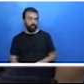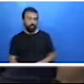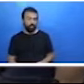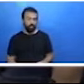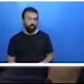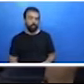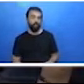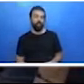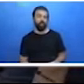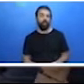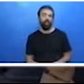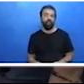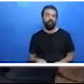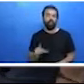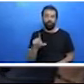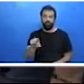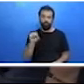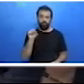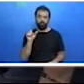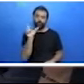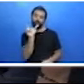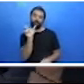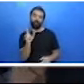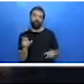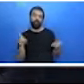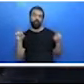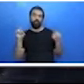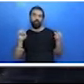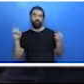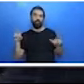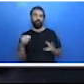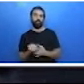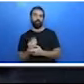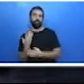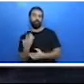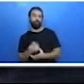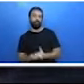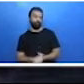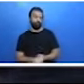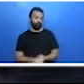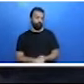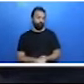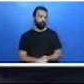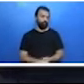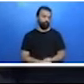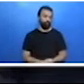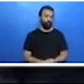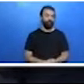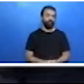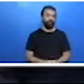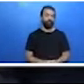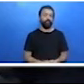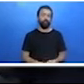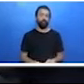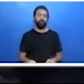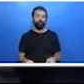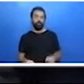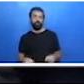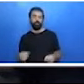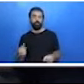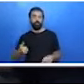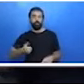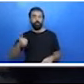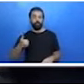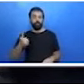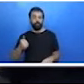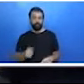devem atender ao tema do cordel, tá? Então, vamos ver qual é o assunto e as rimas têm que ter a